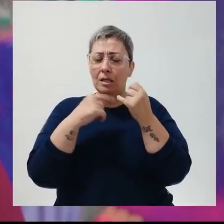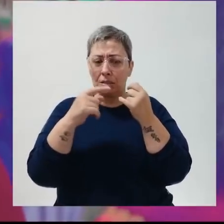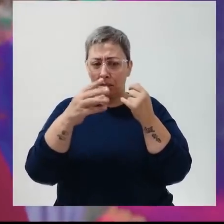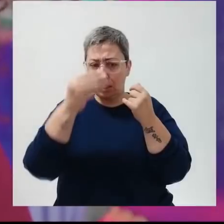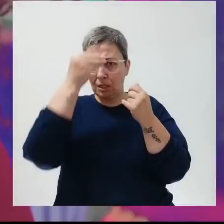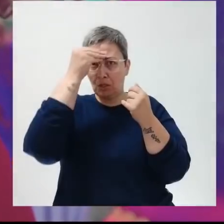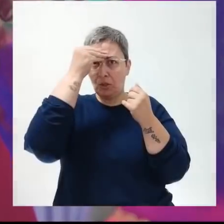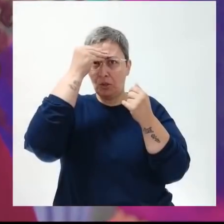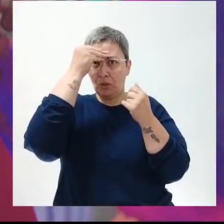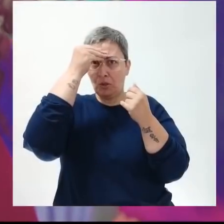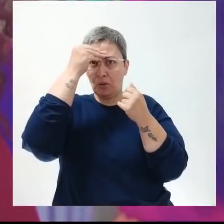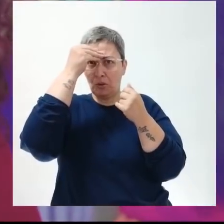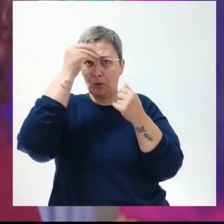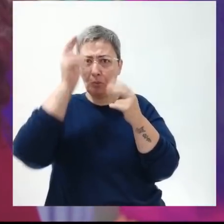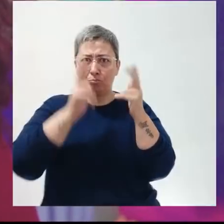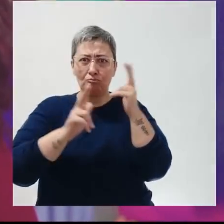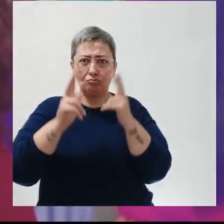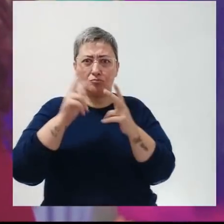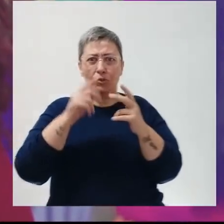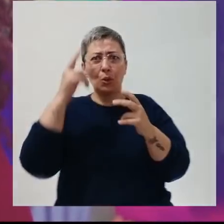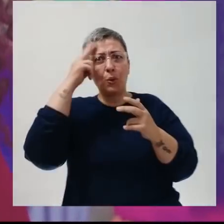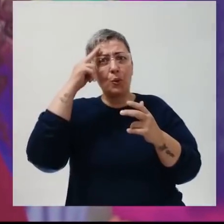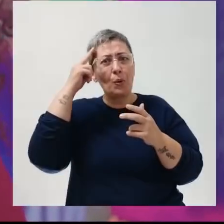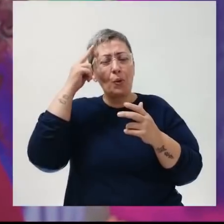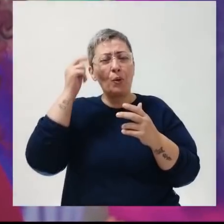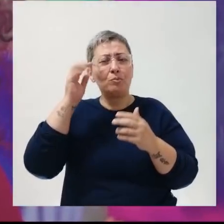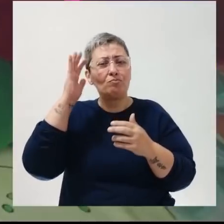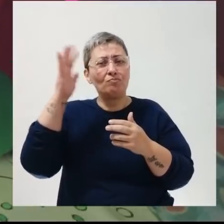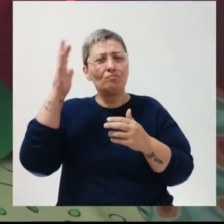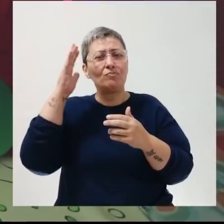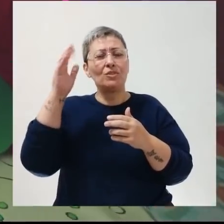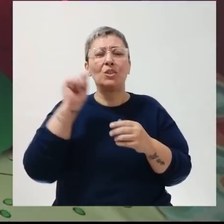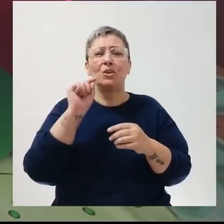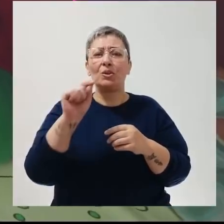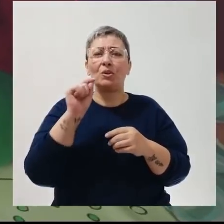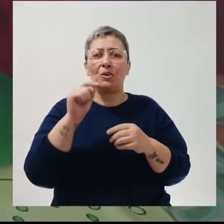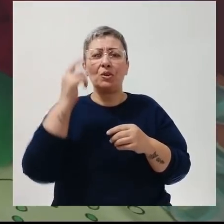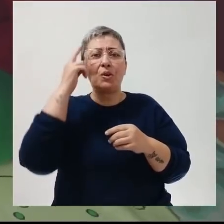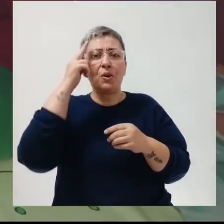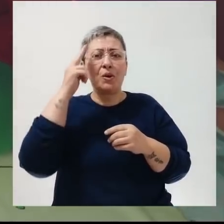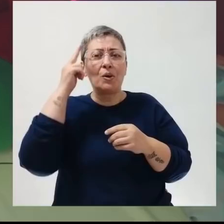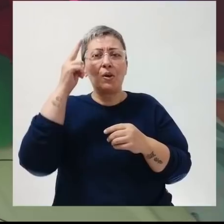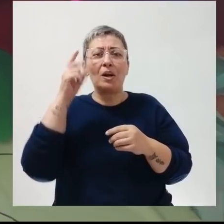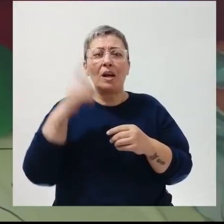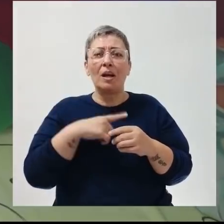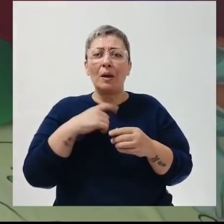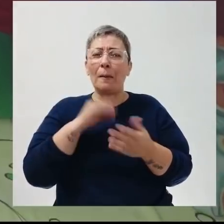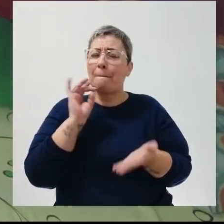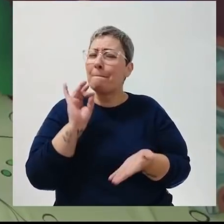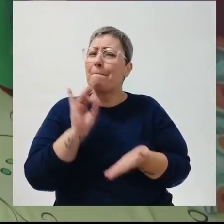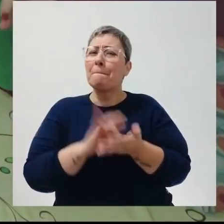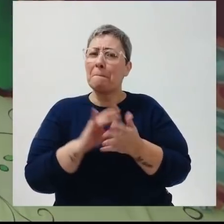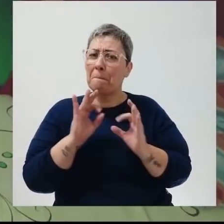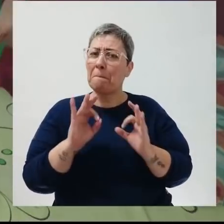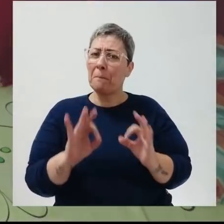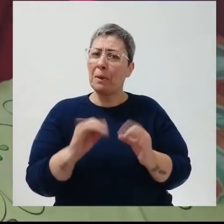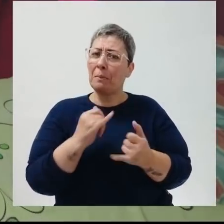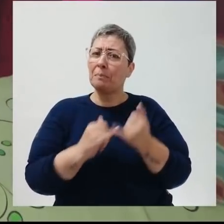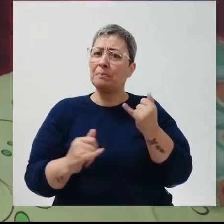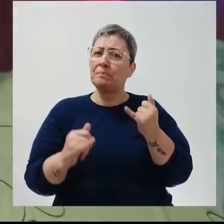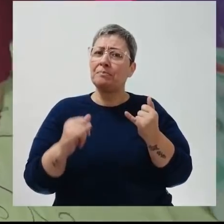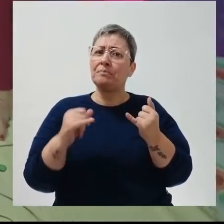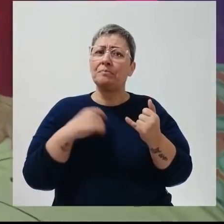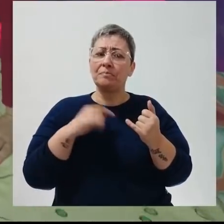registrando bem aquelas palavras que ele ouviu da sua amiga Sophie. E o sonho era tão real